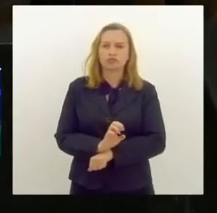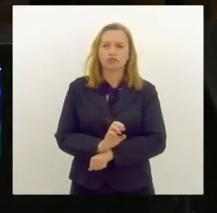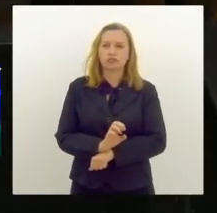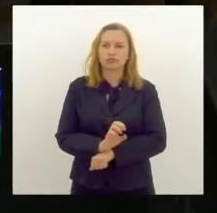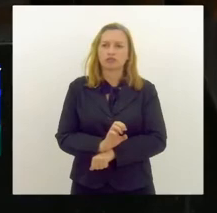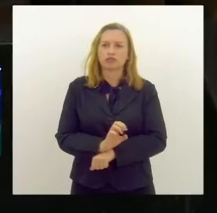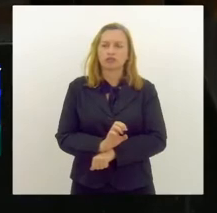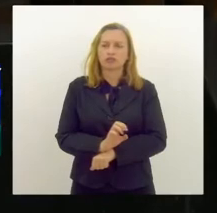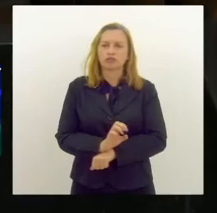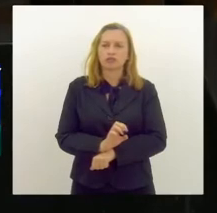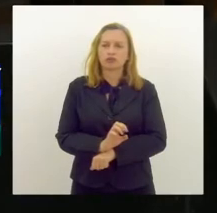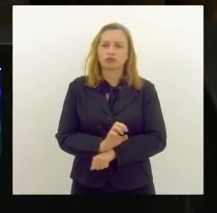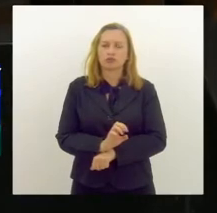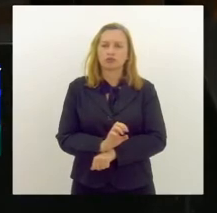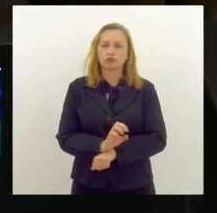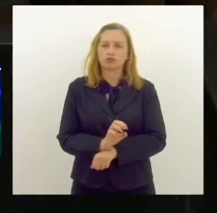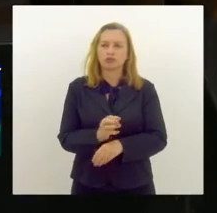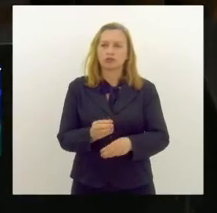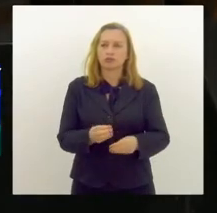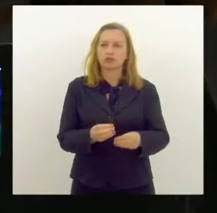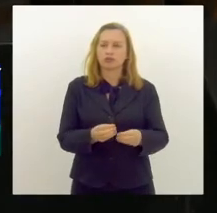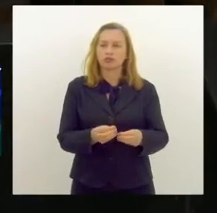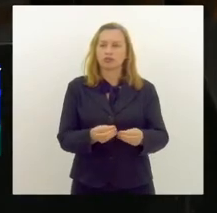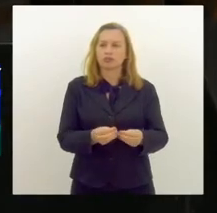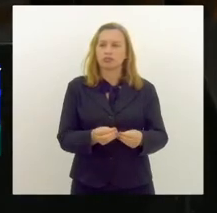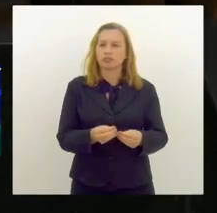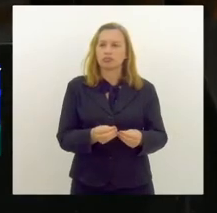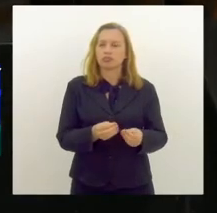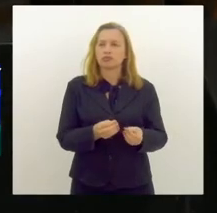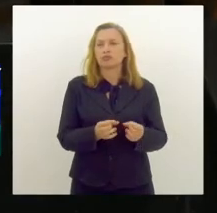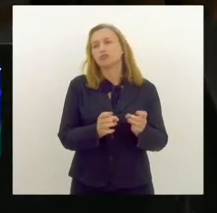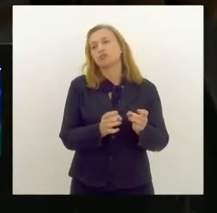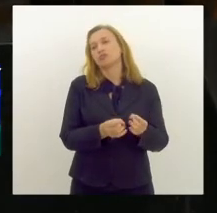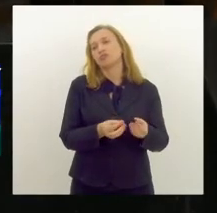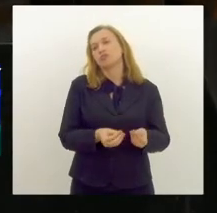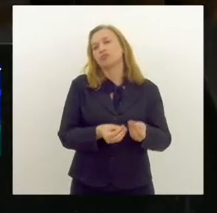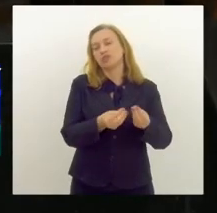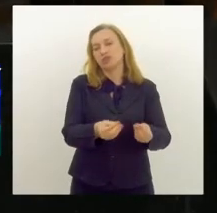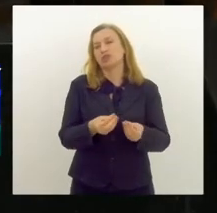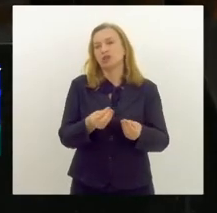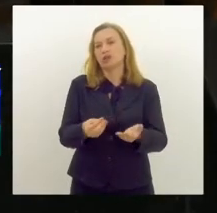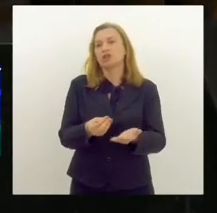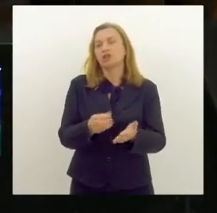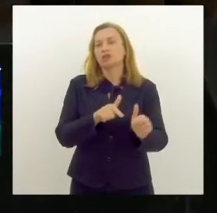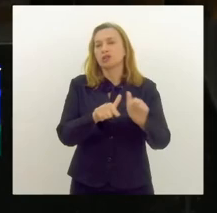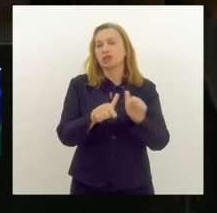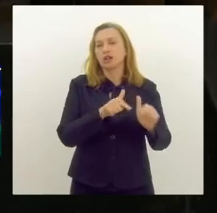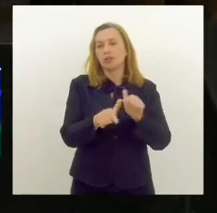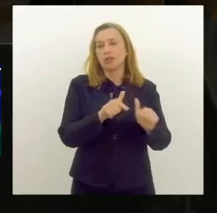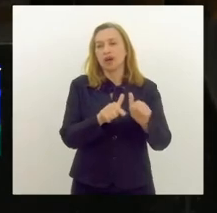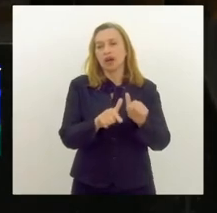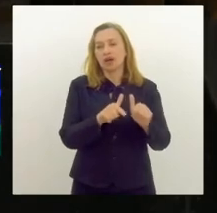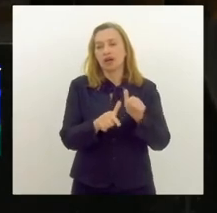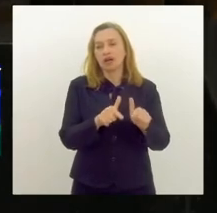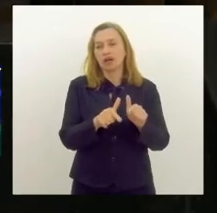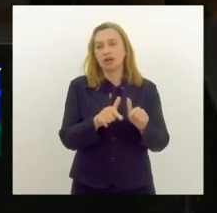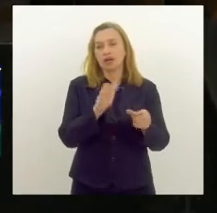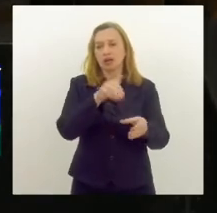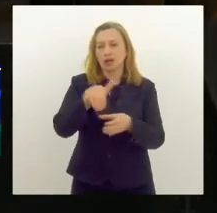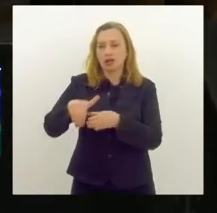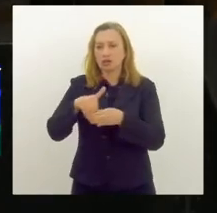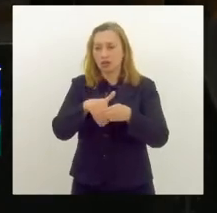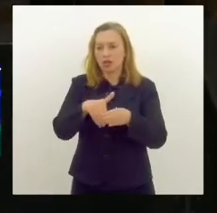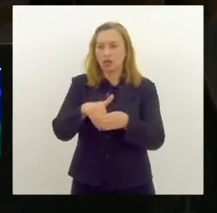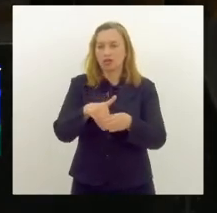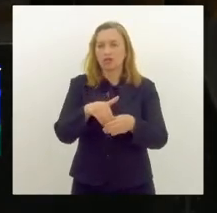o governo com cargos fantasmas para se reeleger nesse processo eleitoral, ou para se eleger, afinal